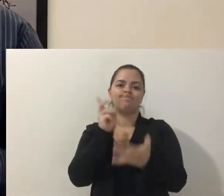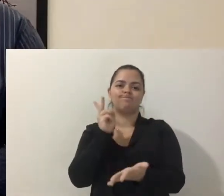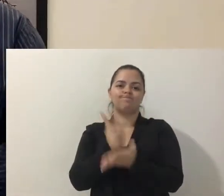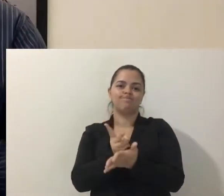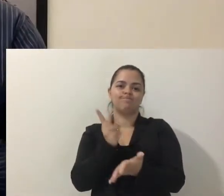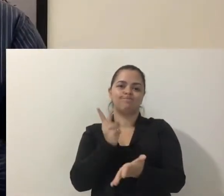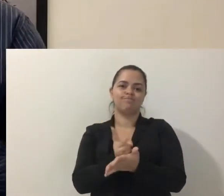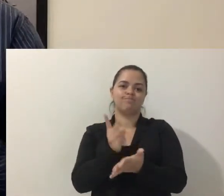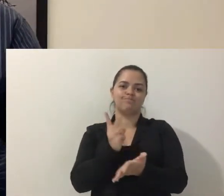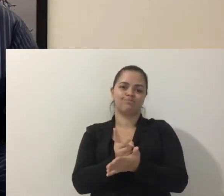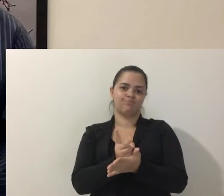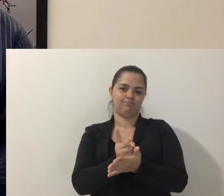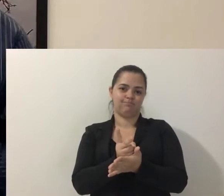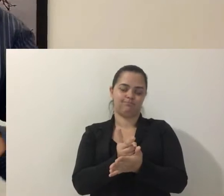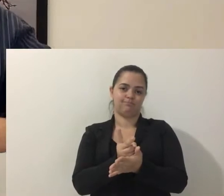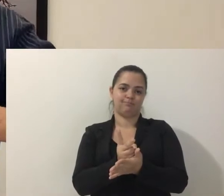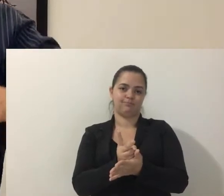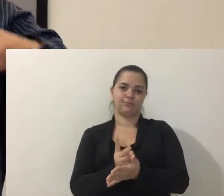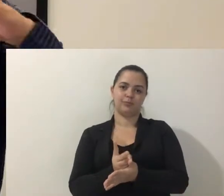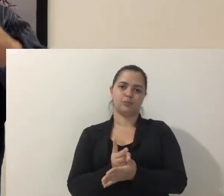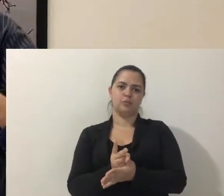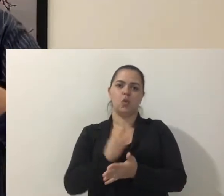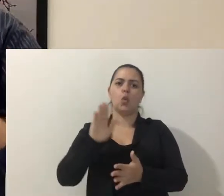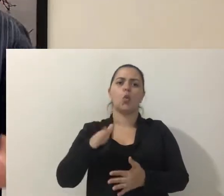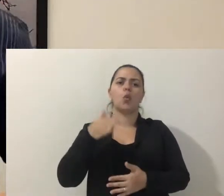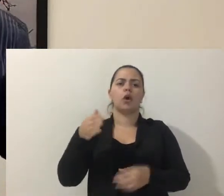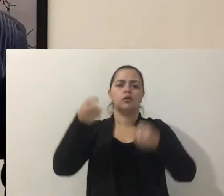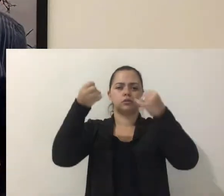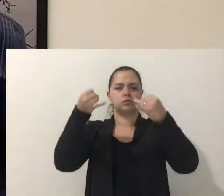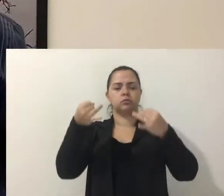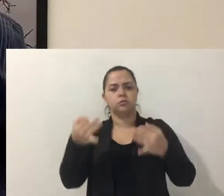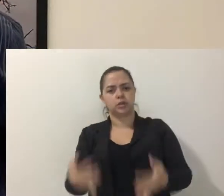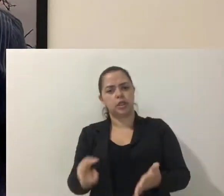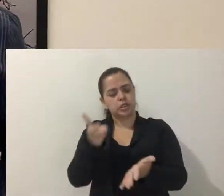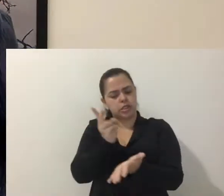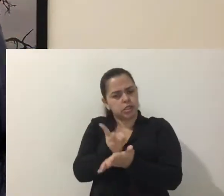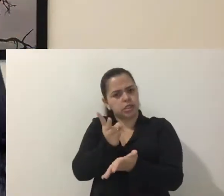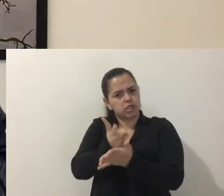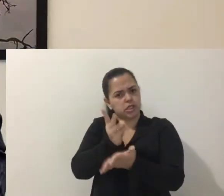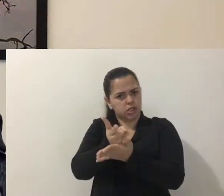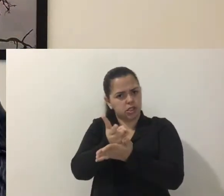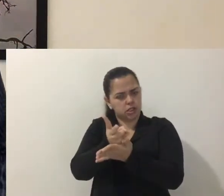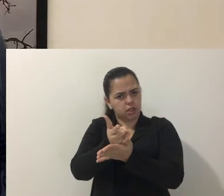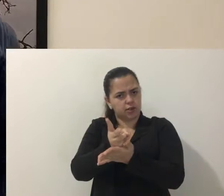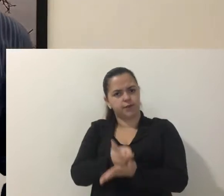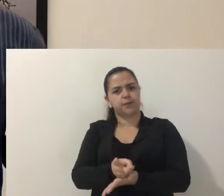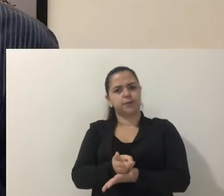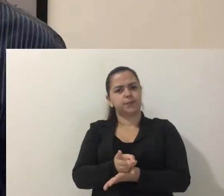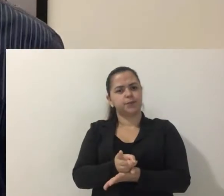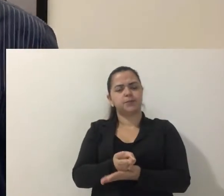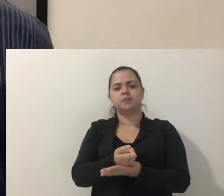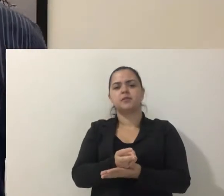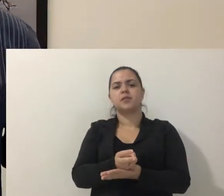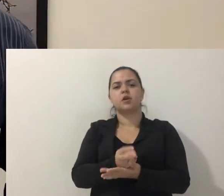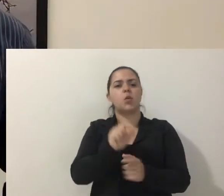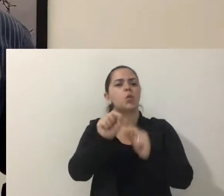Quando ele fala dessa característica de uma união permanente, ele está falando de uma das características